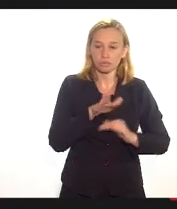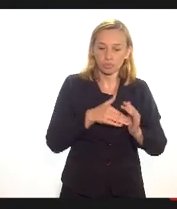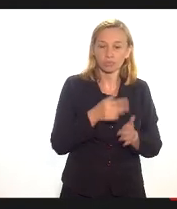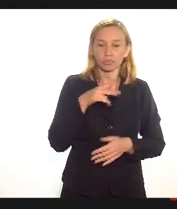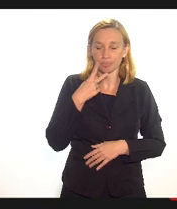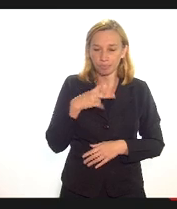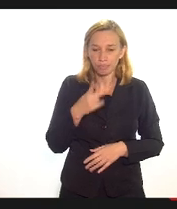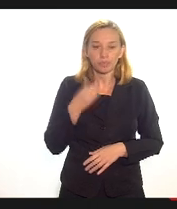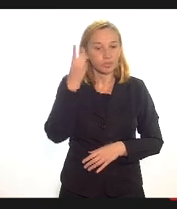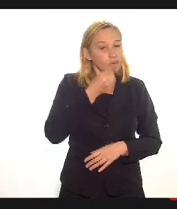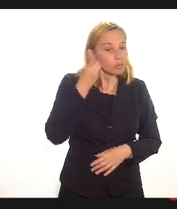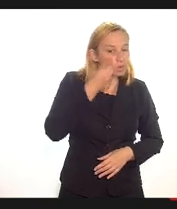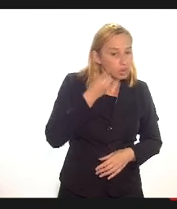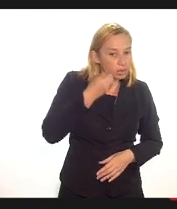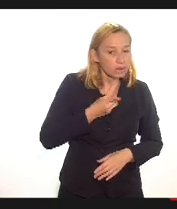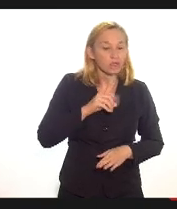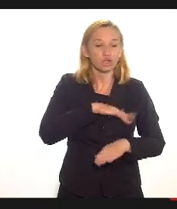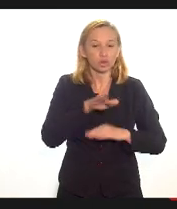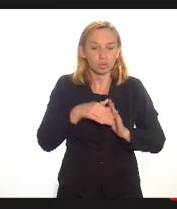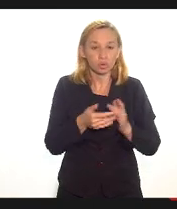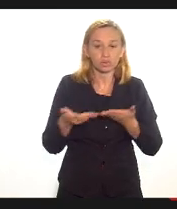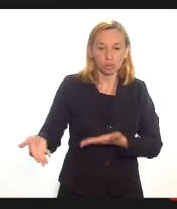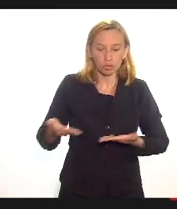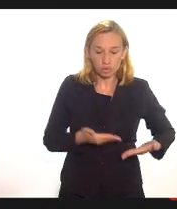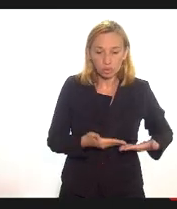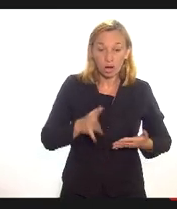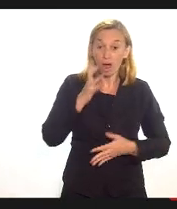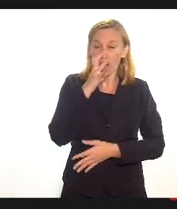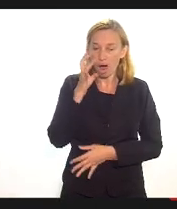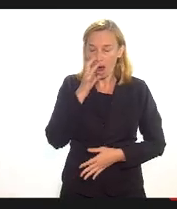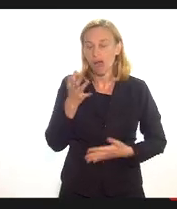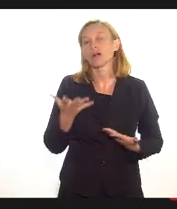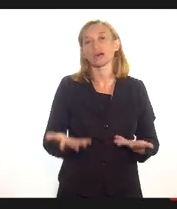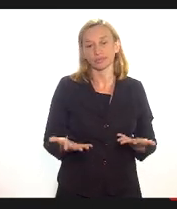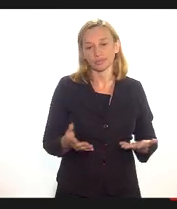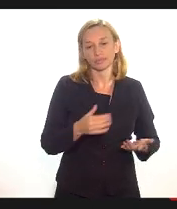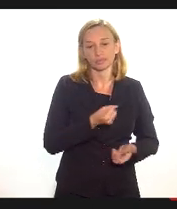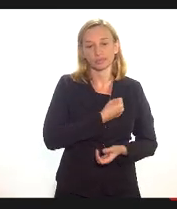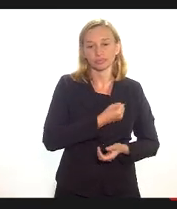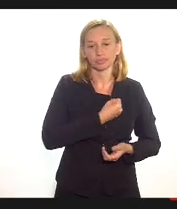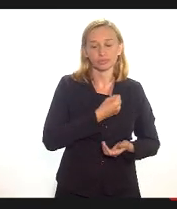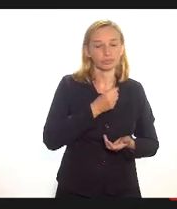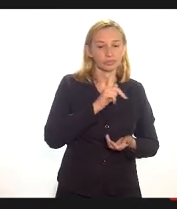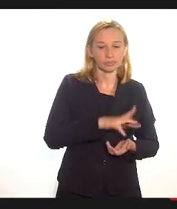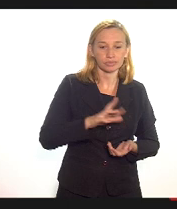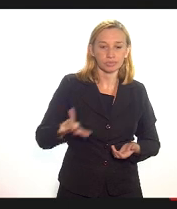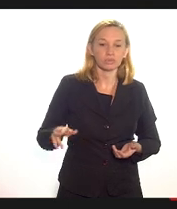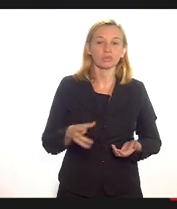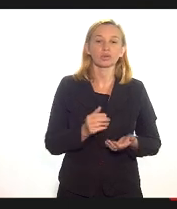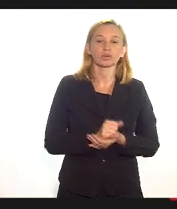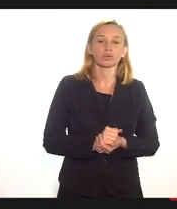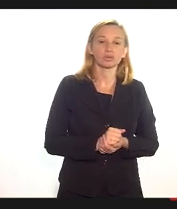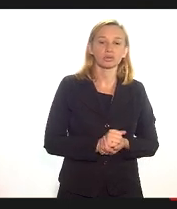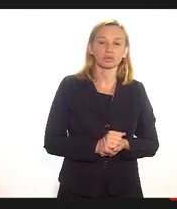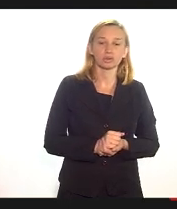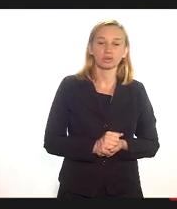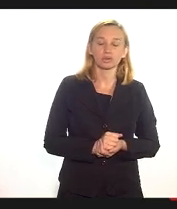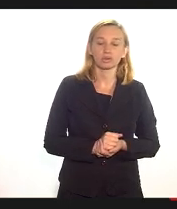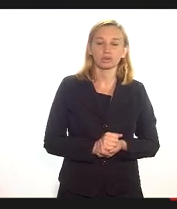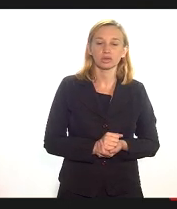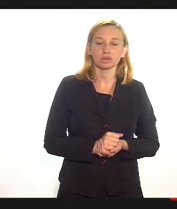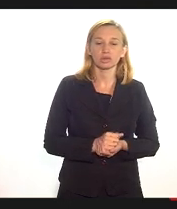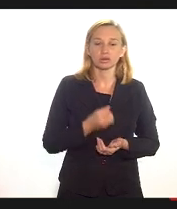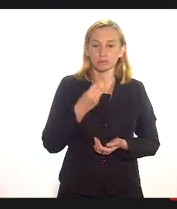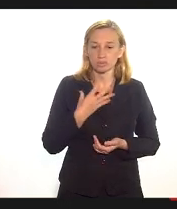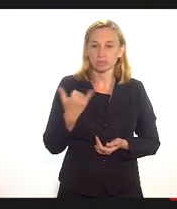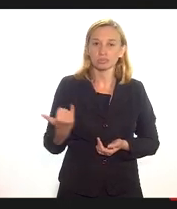todos os deputados e todos os convidados me impressionaram muito. São números, são dados, são especificidades